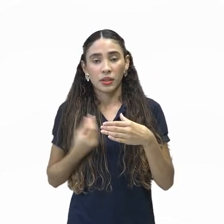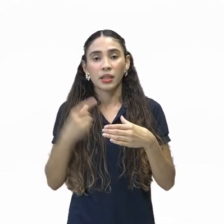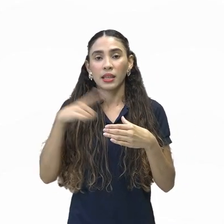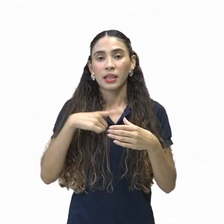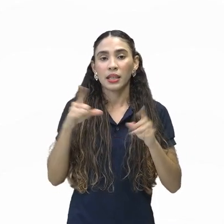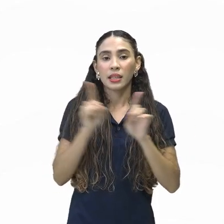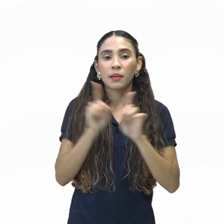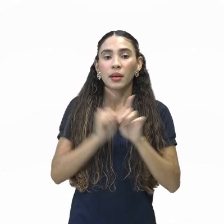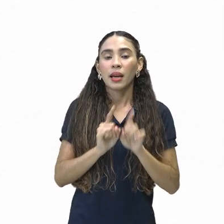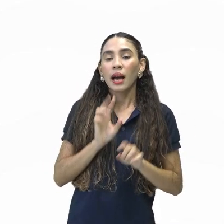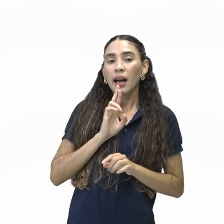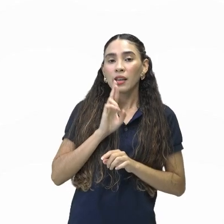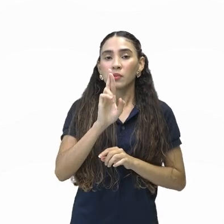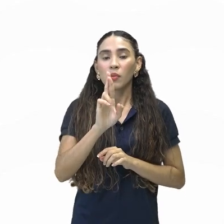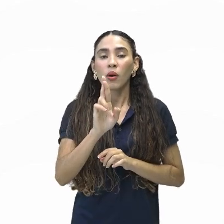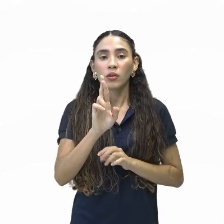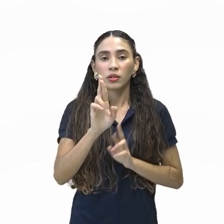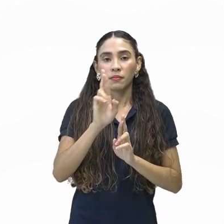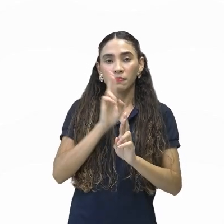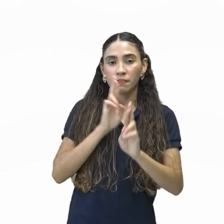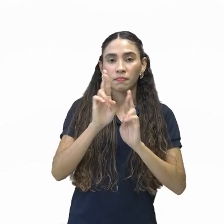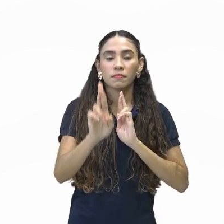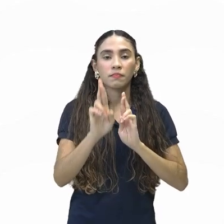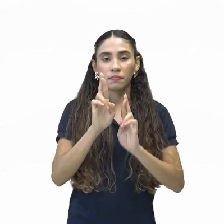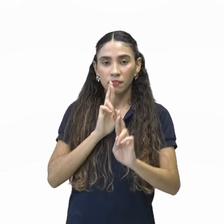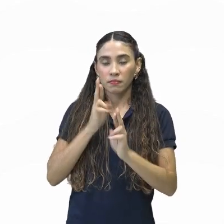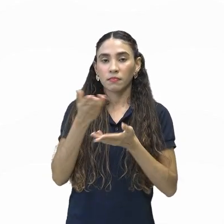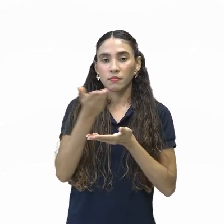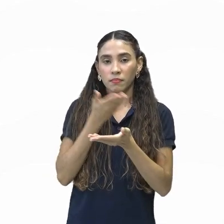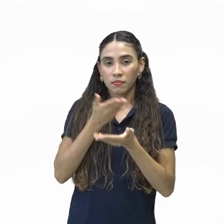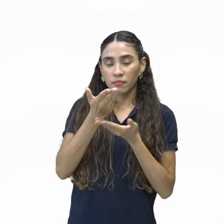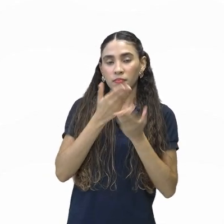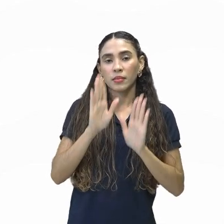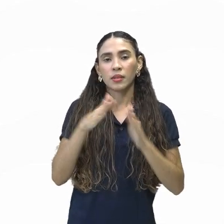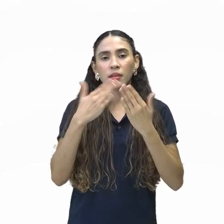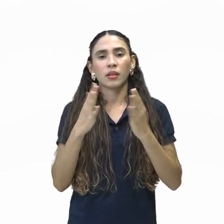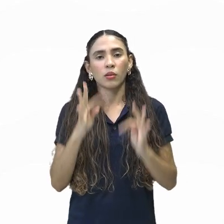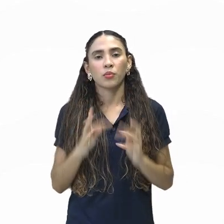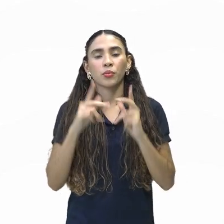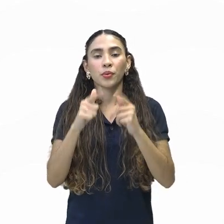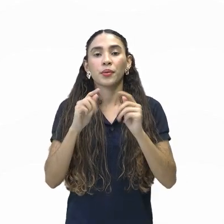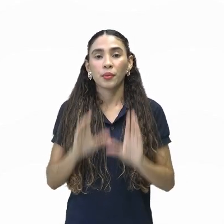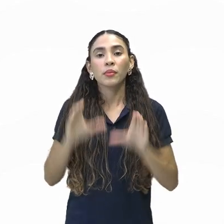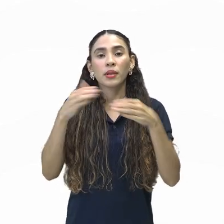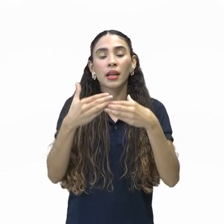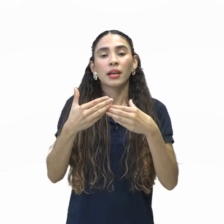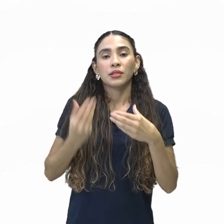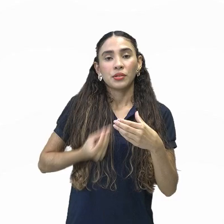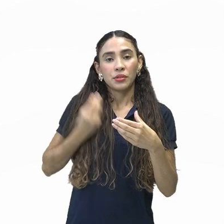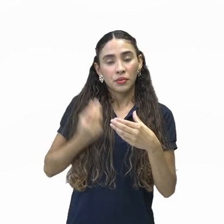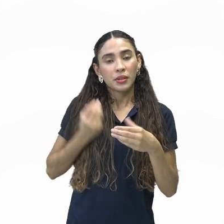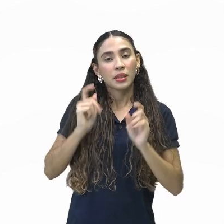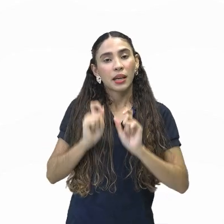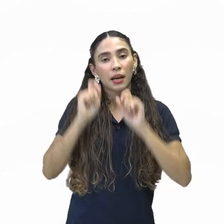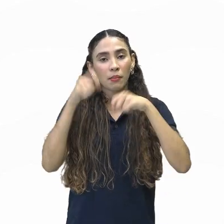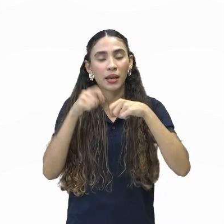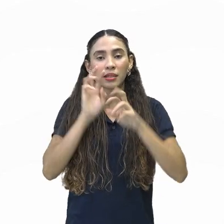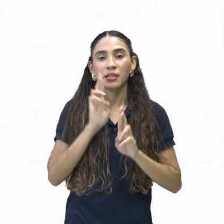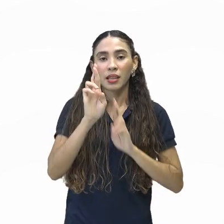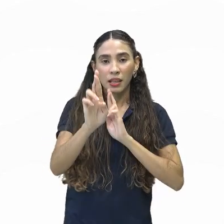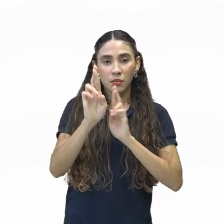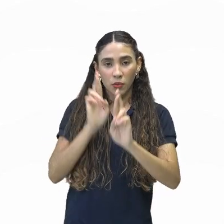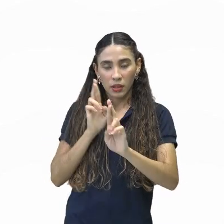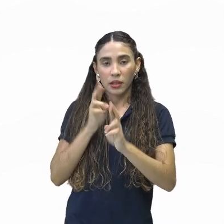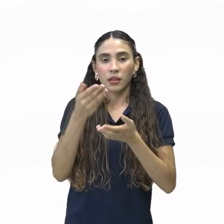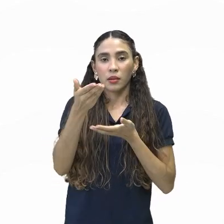a resposta aos estímulos. Então, todos os seres vivos são capazes de responder